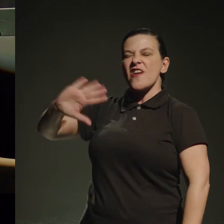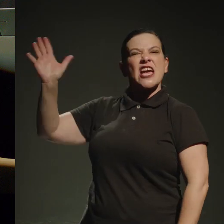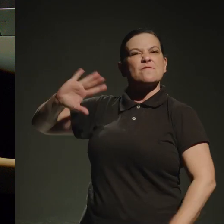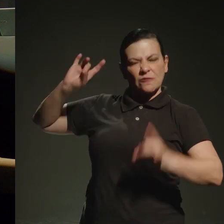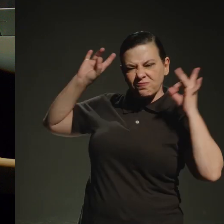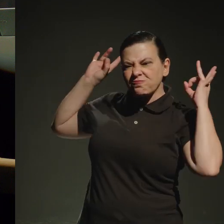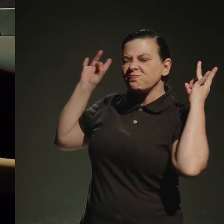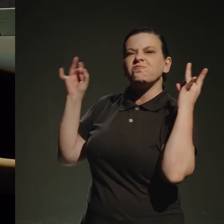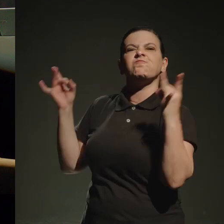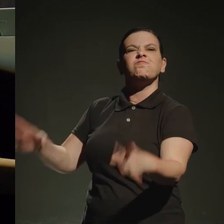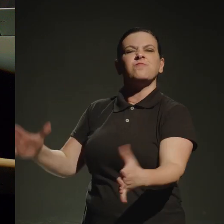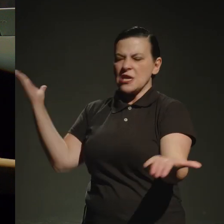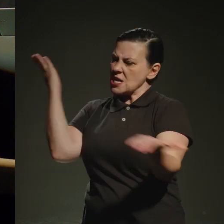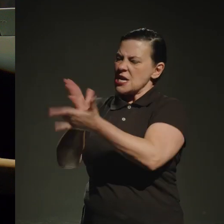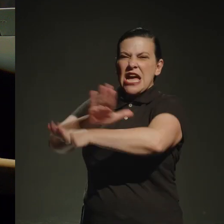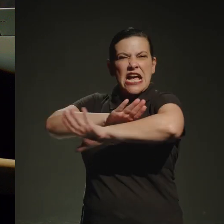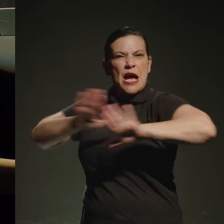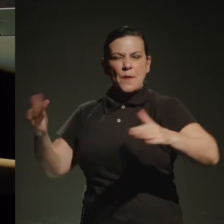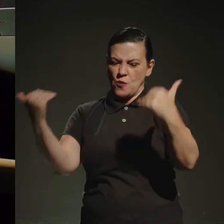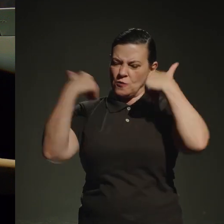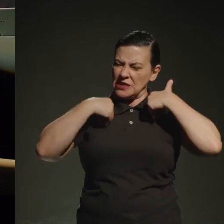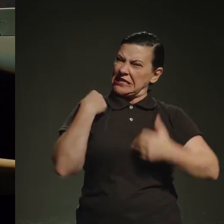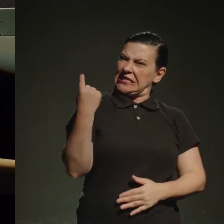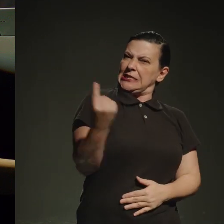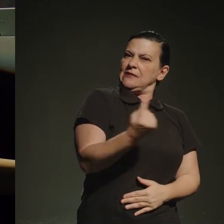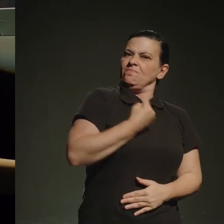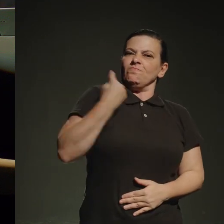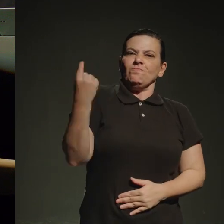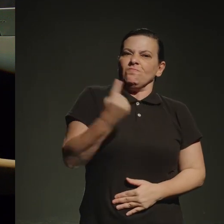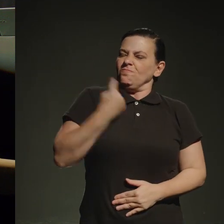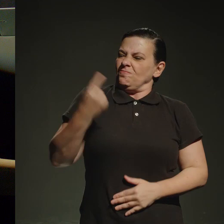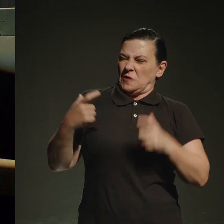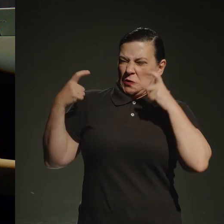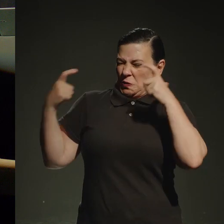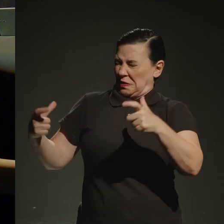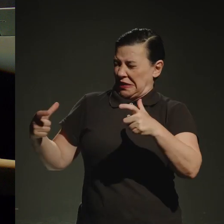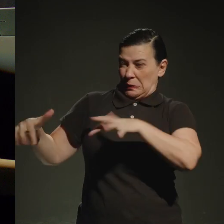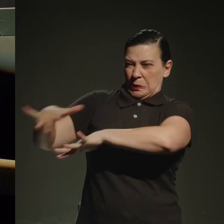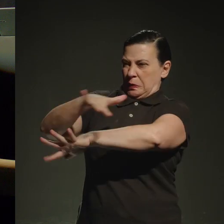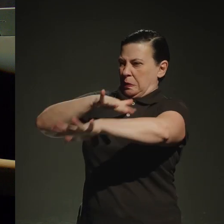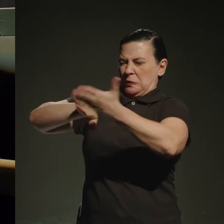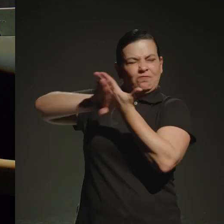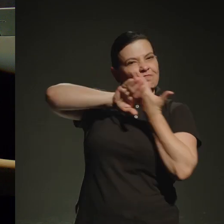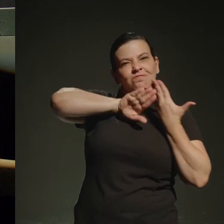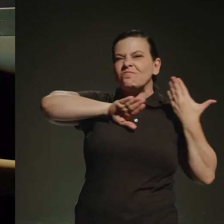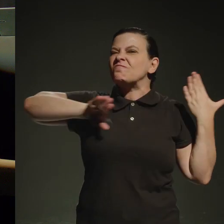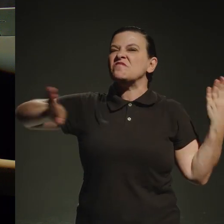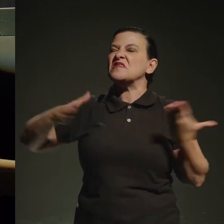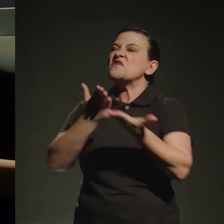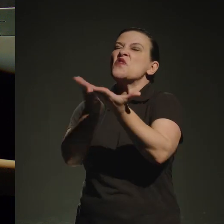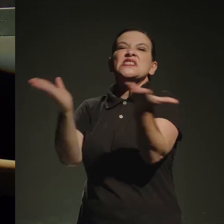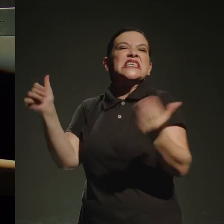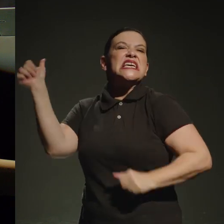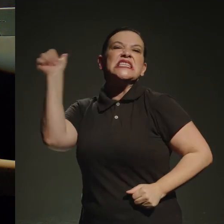minha solidão sem remédio. Adiós, loucura. Eu não preciso mais de vocês, mulheres que não me amaram,